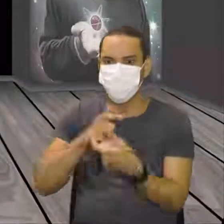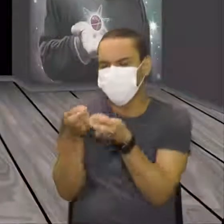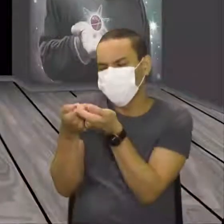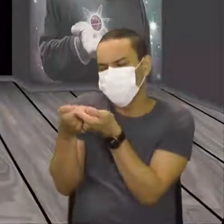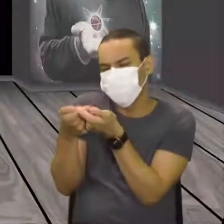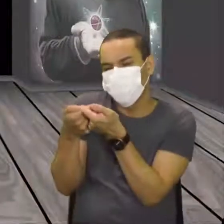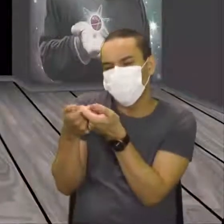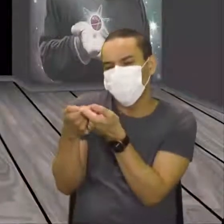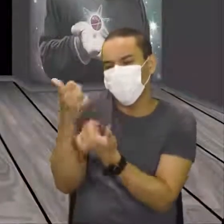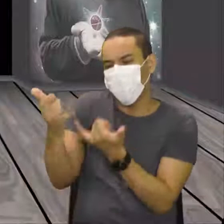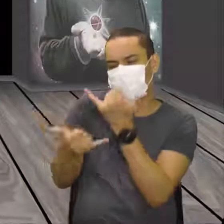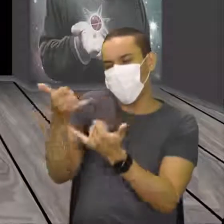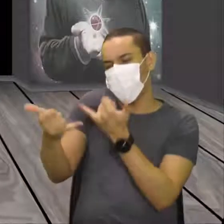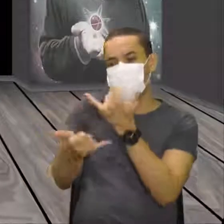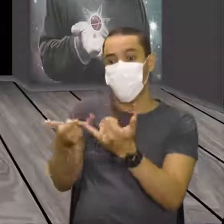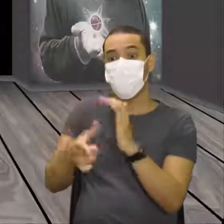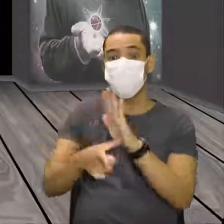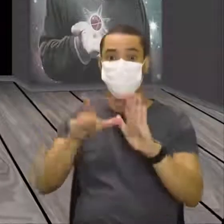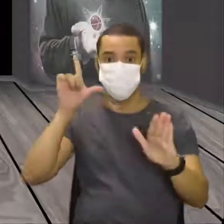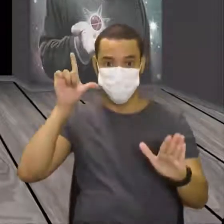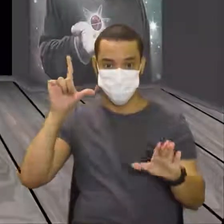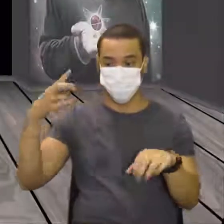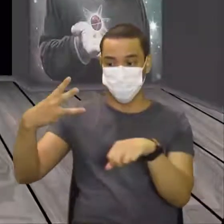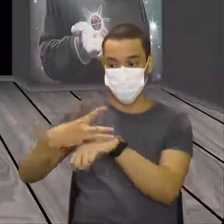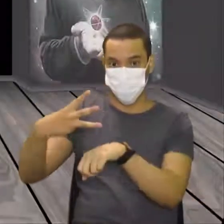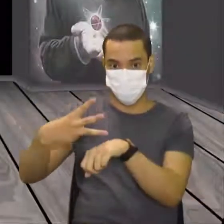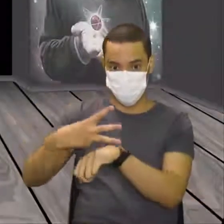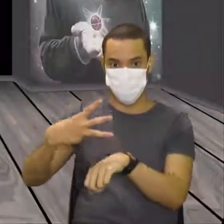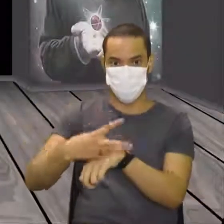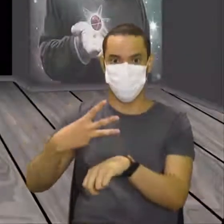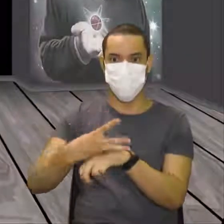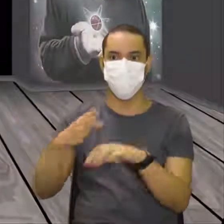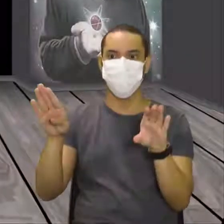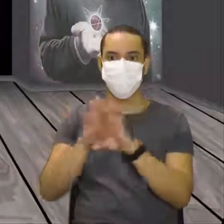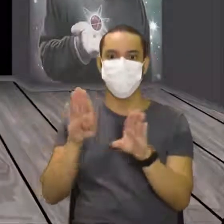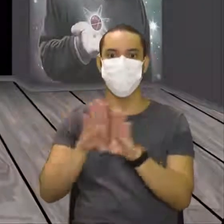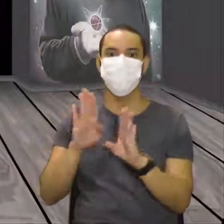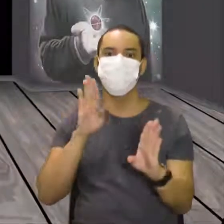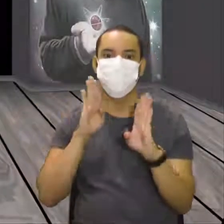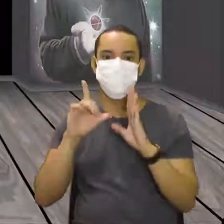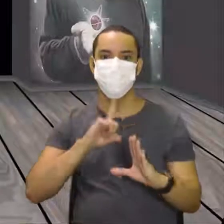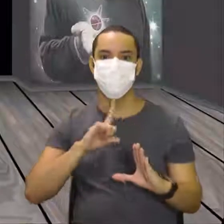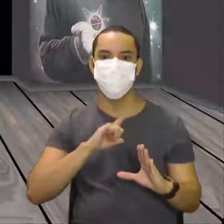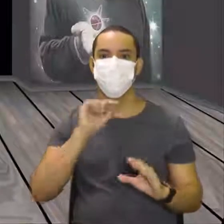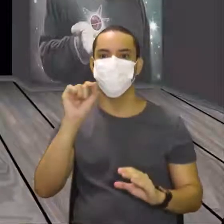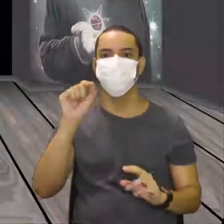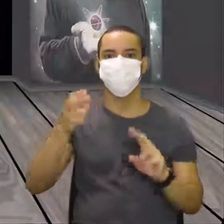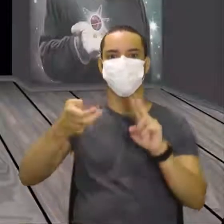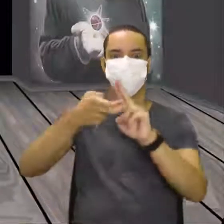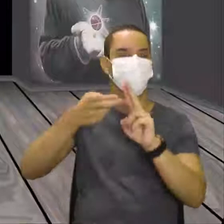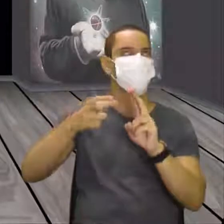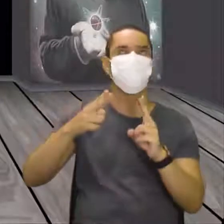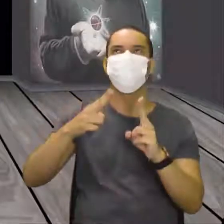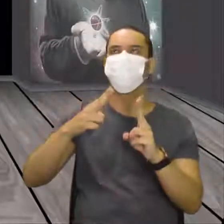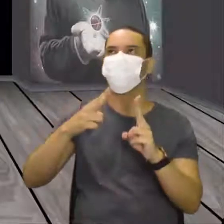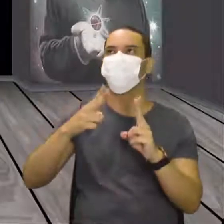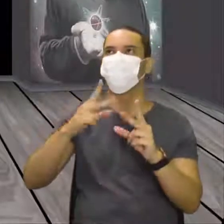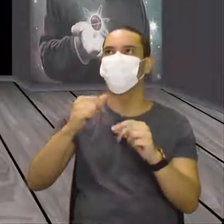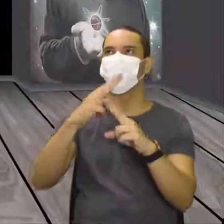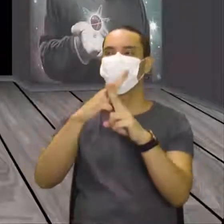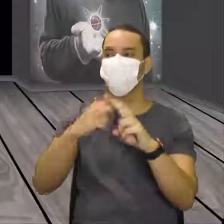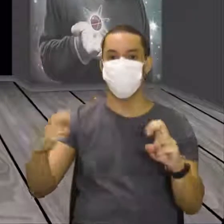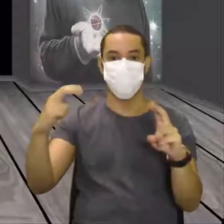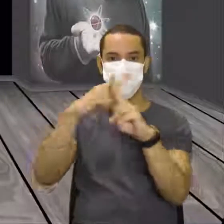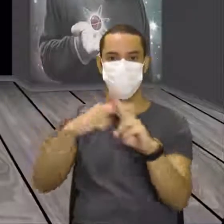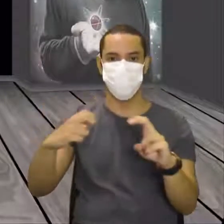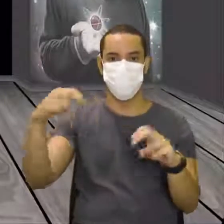lá do Orkut, e antes também do WhatsApp, do chat lá do Facebook, do Instagram, tinha o MSN, né? Que era que você interagia,